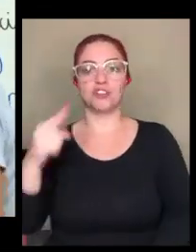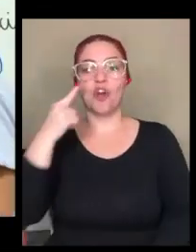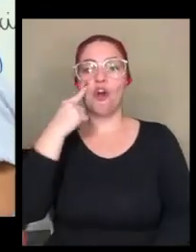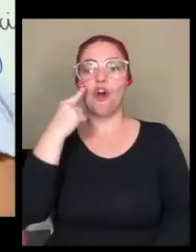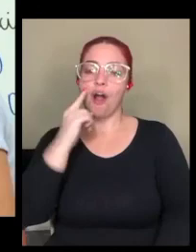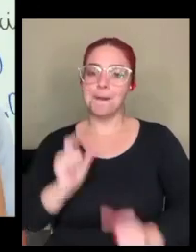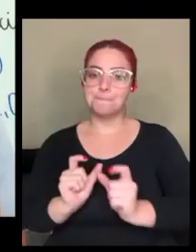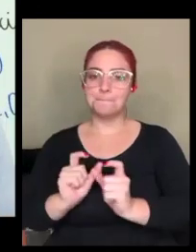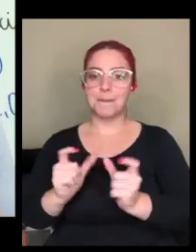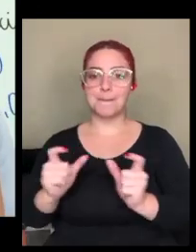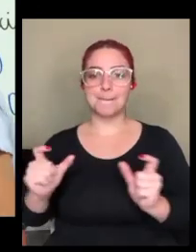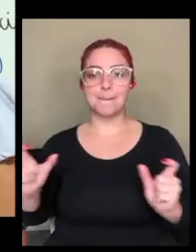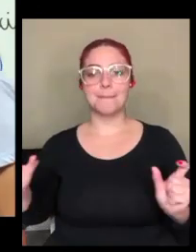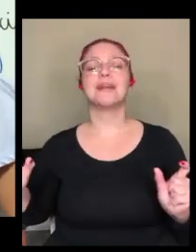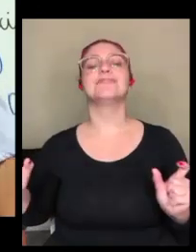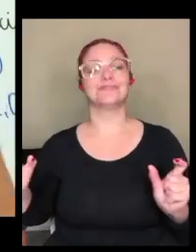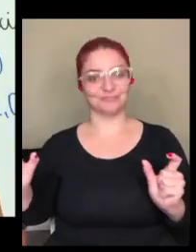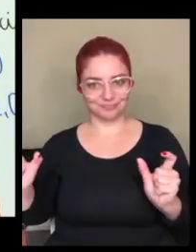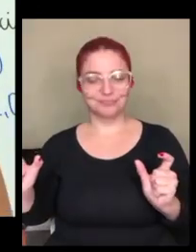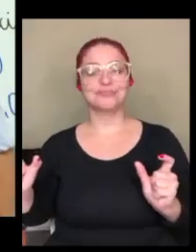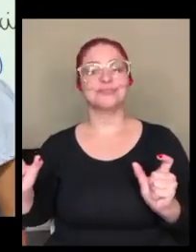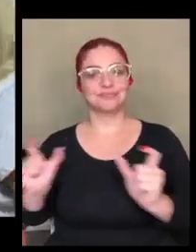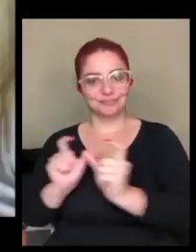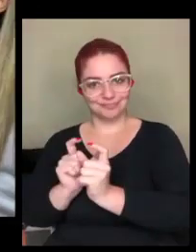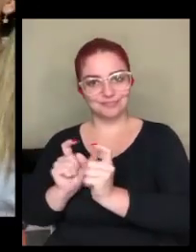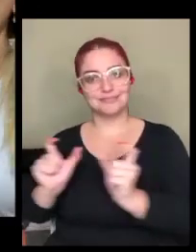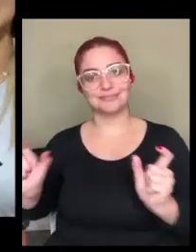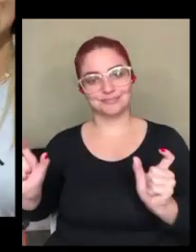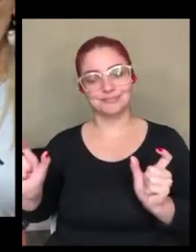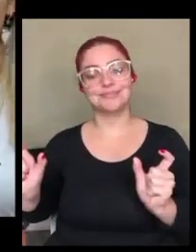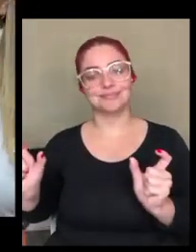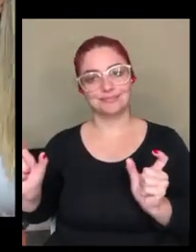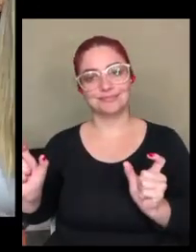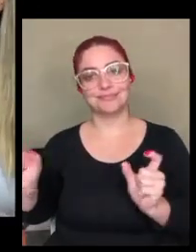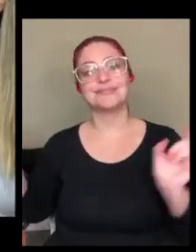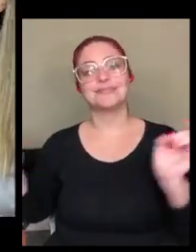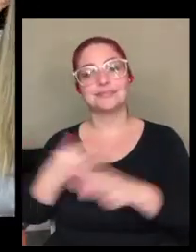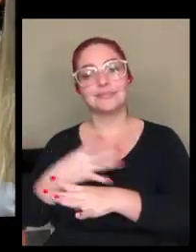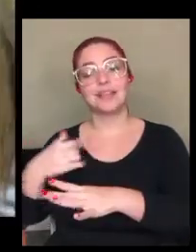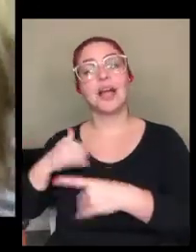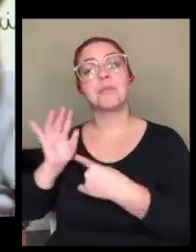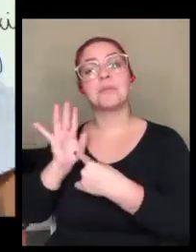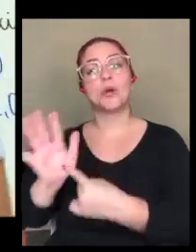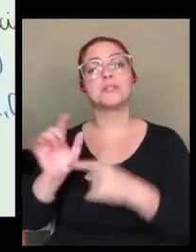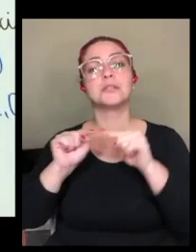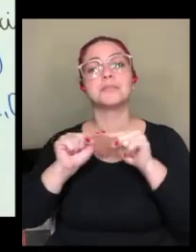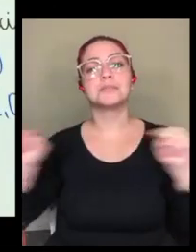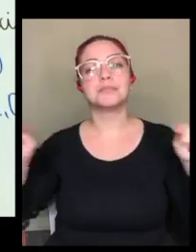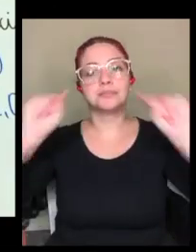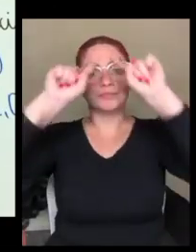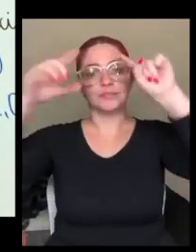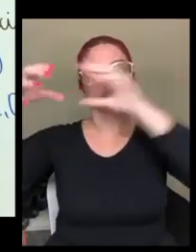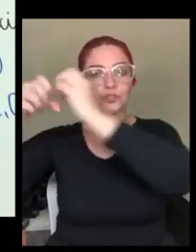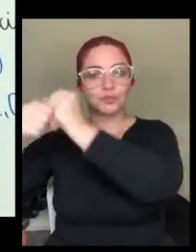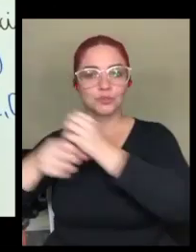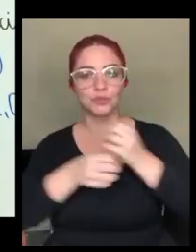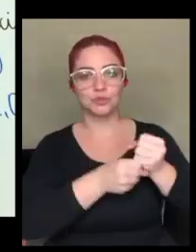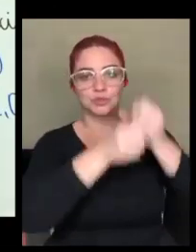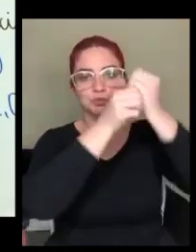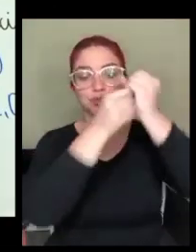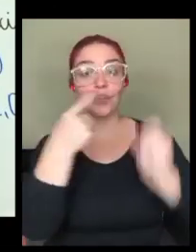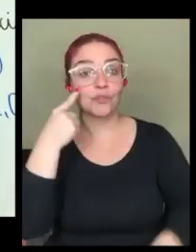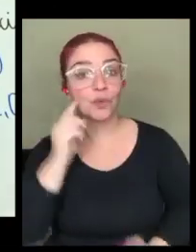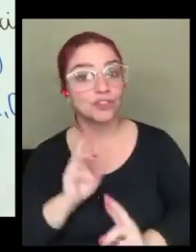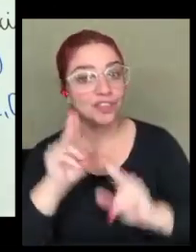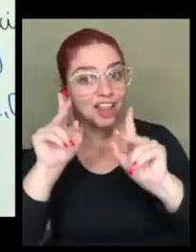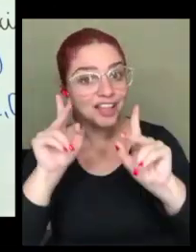17. Olha aqui o que eu tenho agora. Uma expressão algébrica, tá? Que representa o perímetro do triângulo.